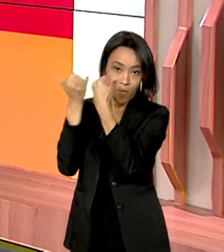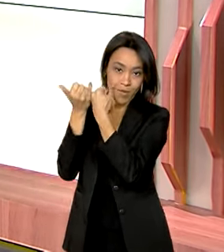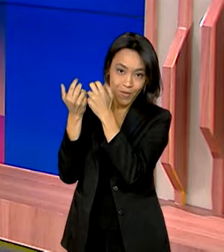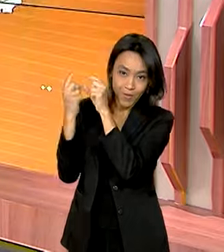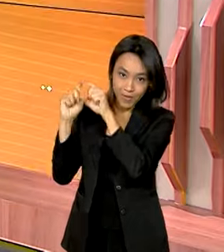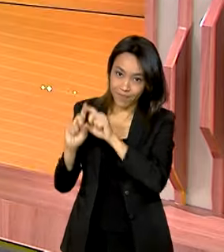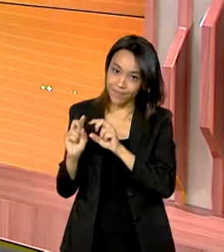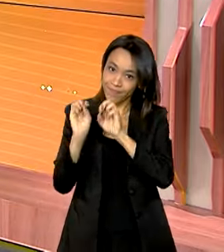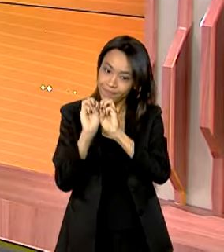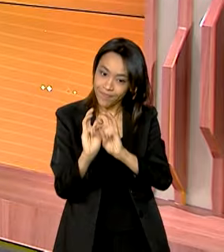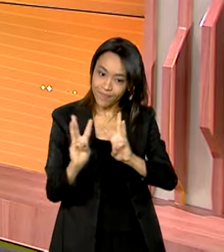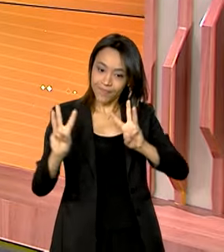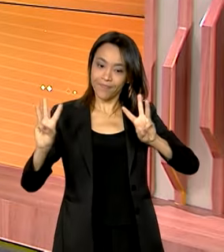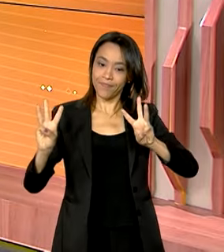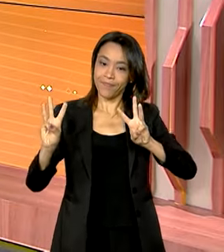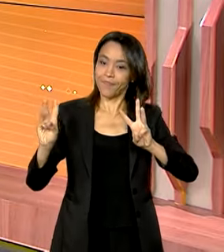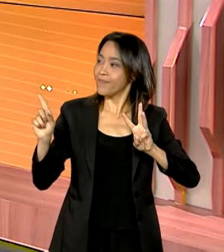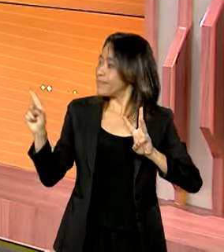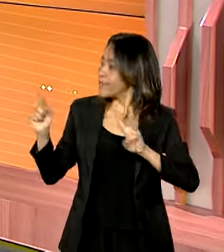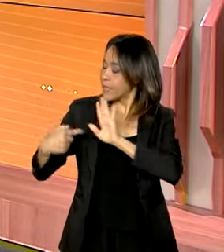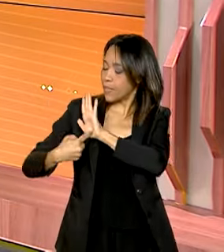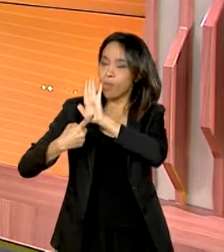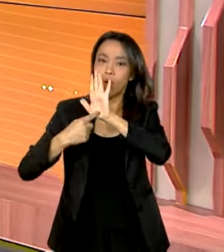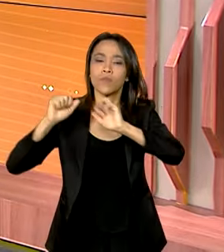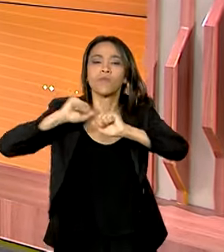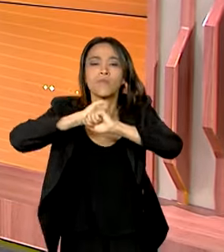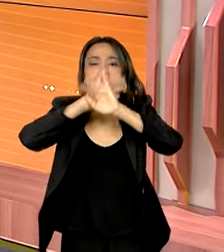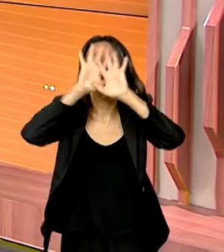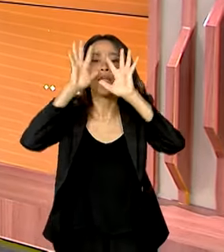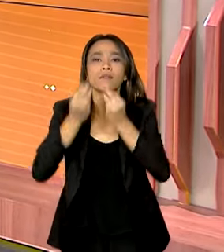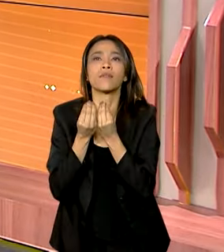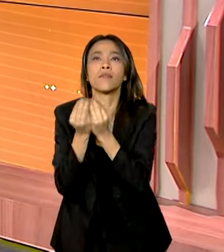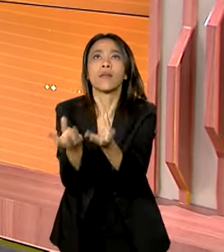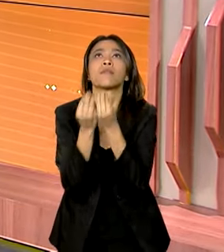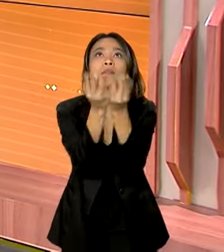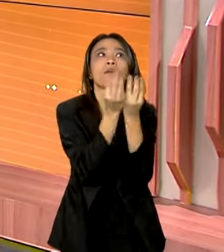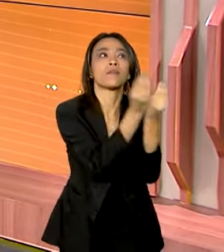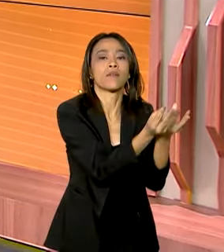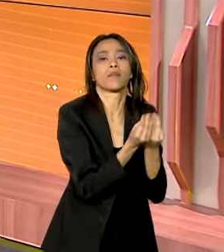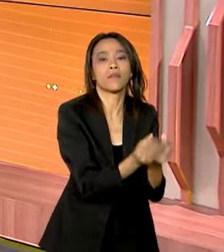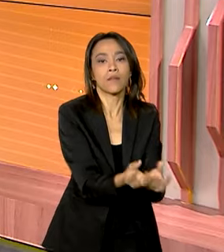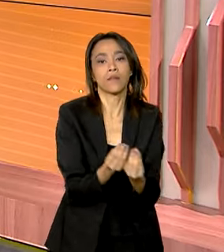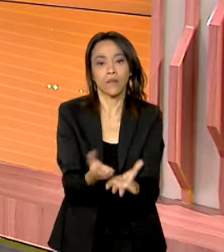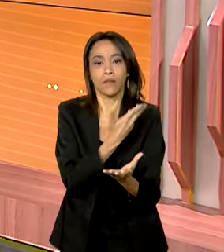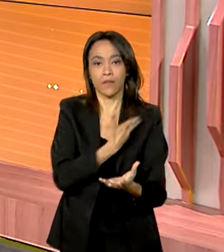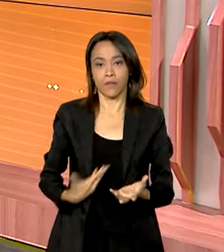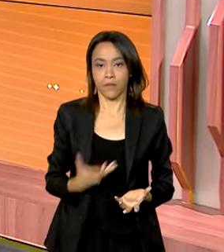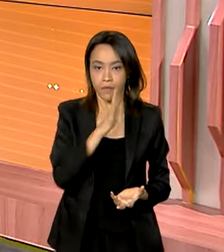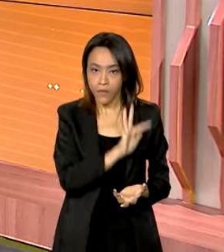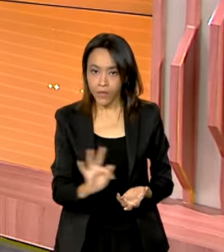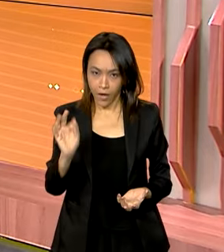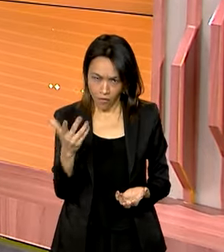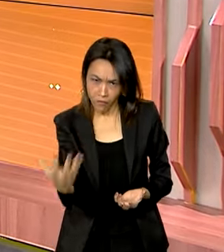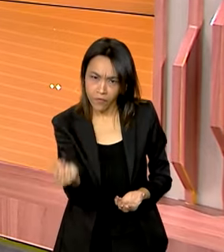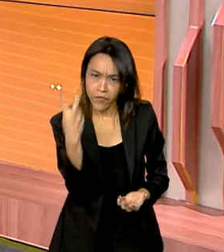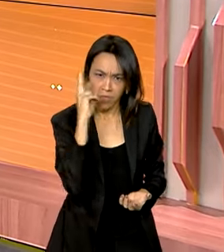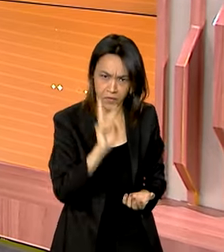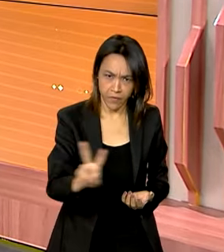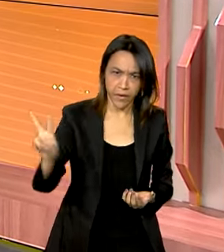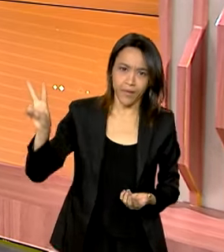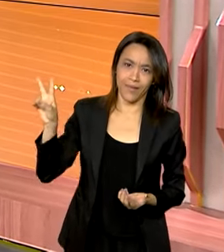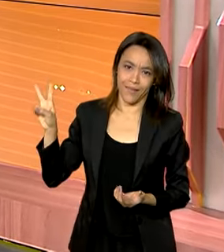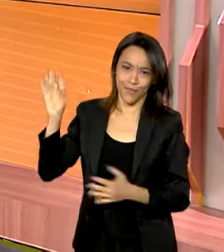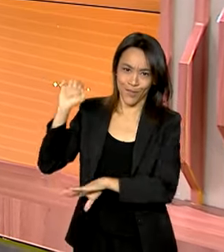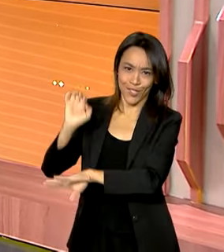BR, plataforma que mostra com transparência as entregas do governo federal. Vamos ver aqui as ações que chegaram em